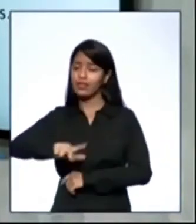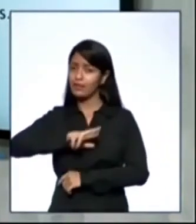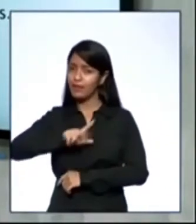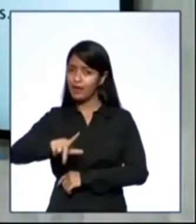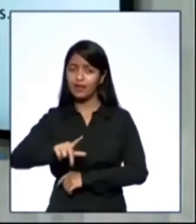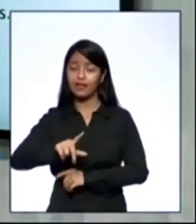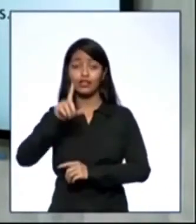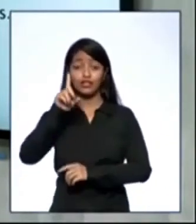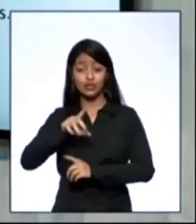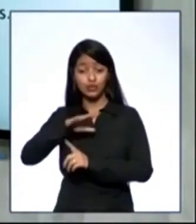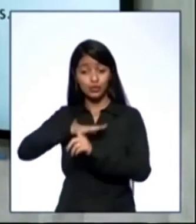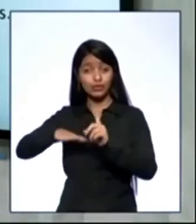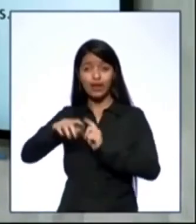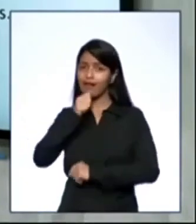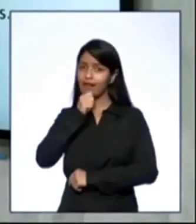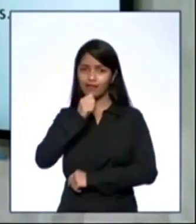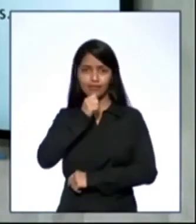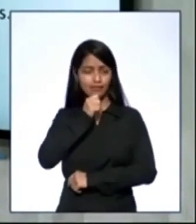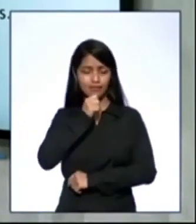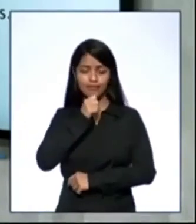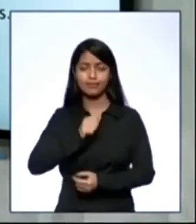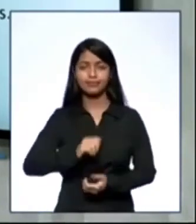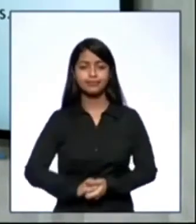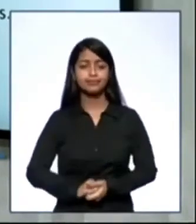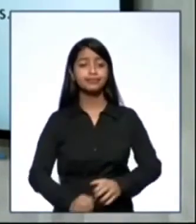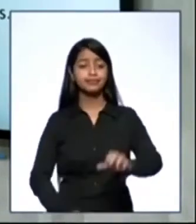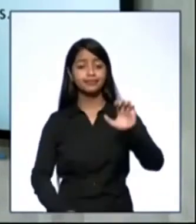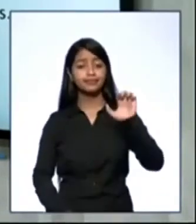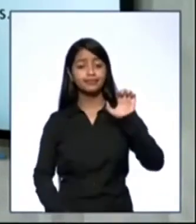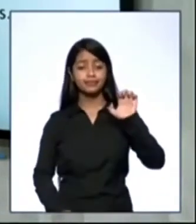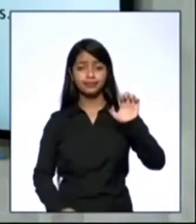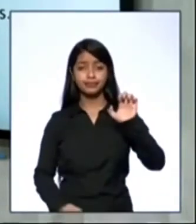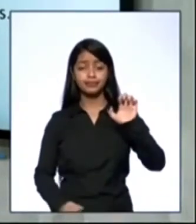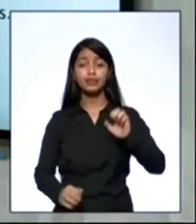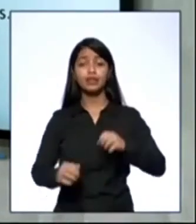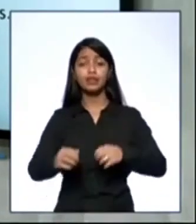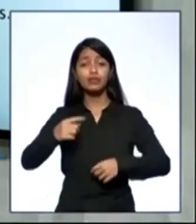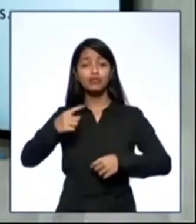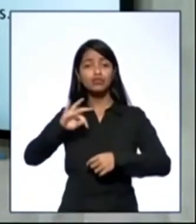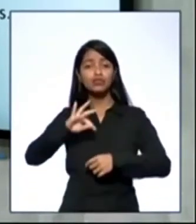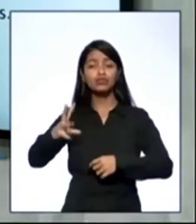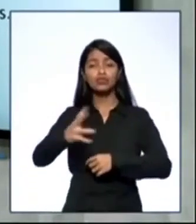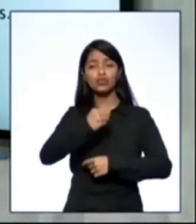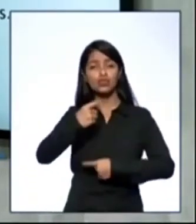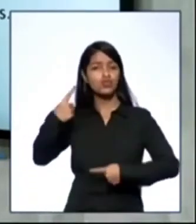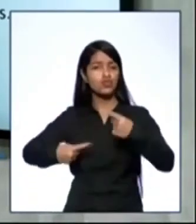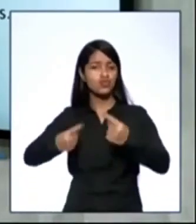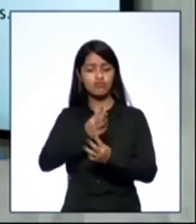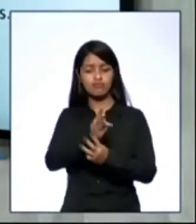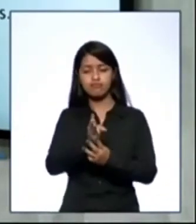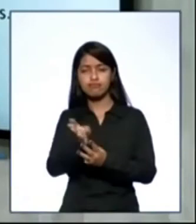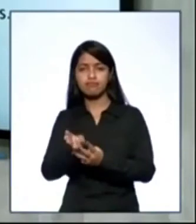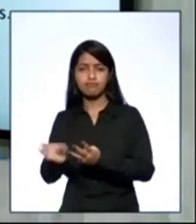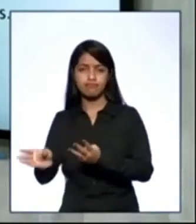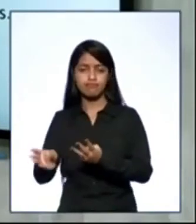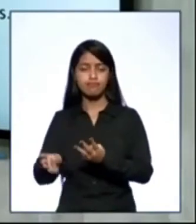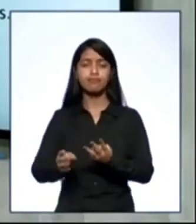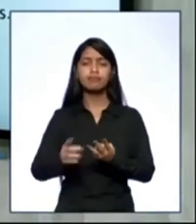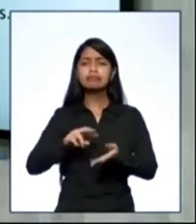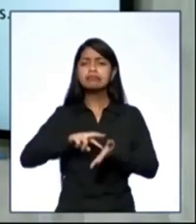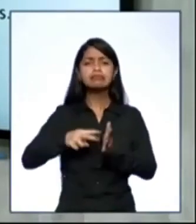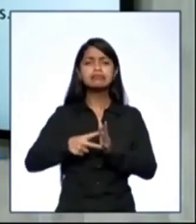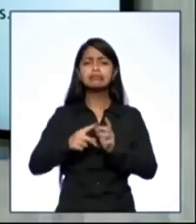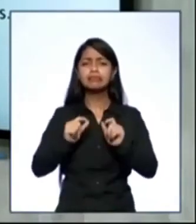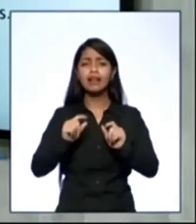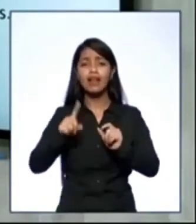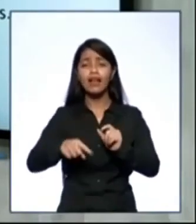direito social ele ainda não apareceu. E E. Tripartição dos poderes políticos. Tripartição dos poderes políticos é um projeto que vai